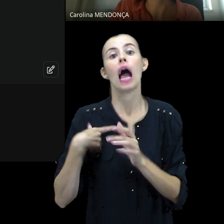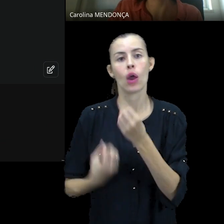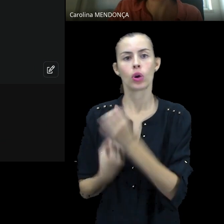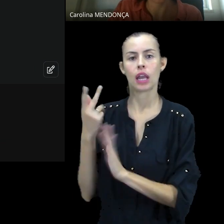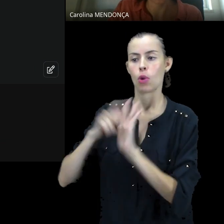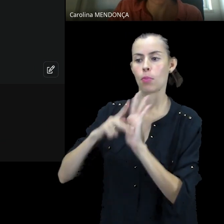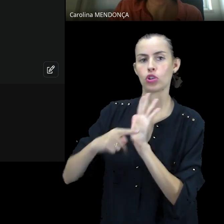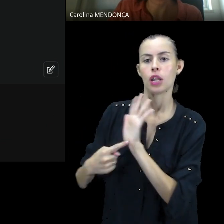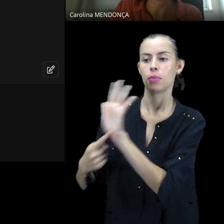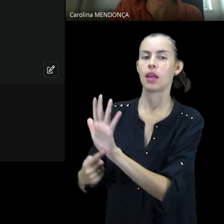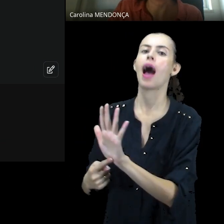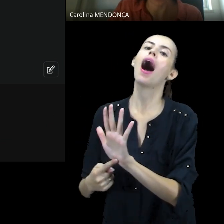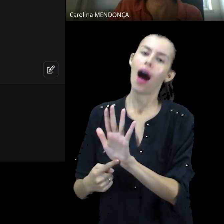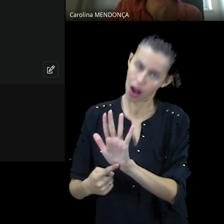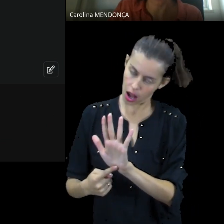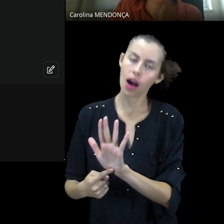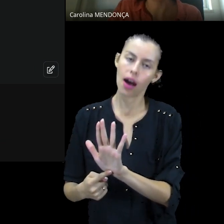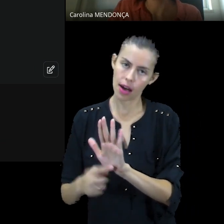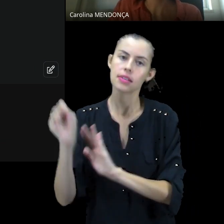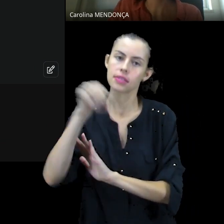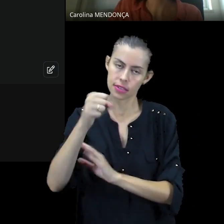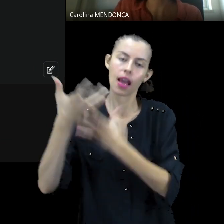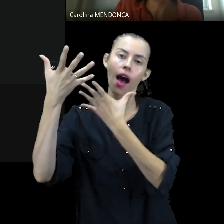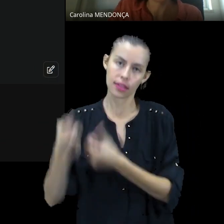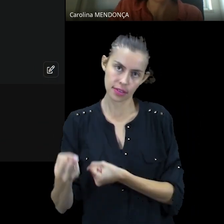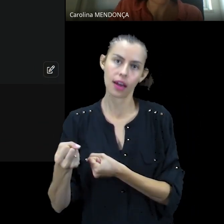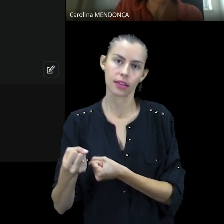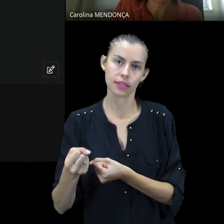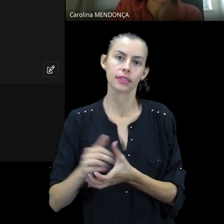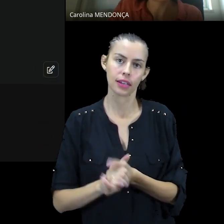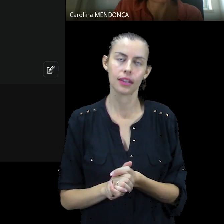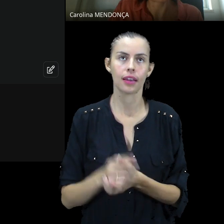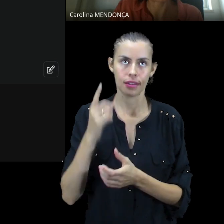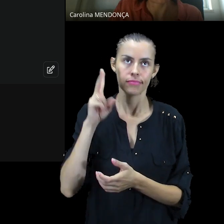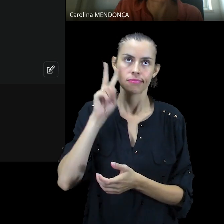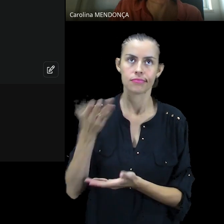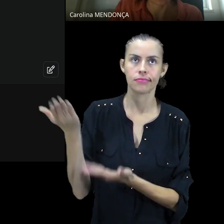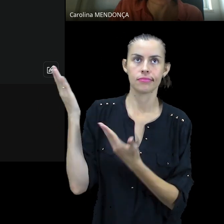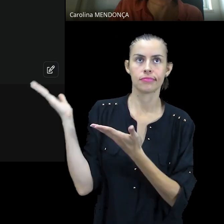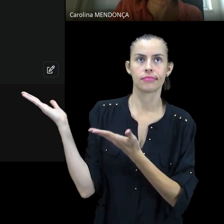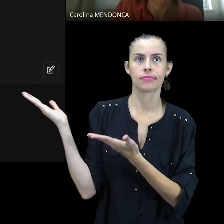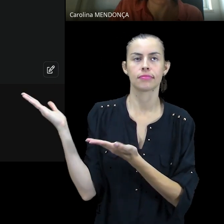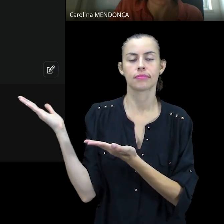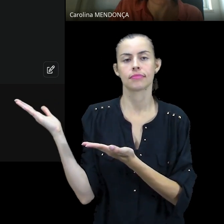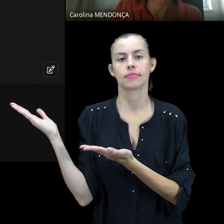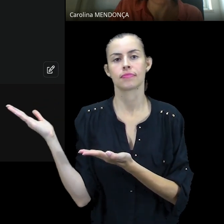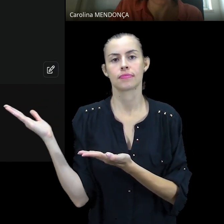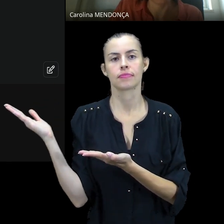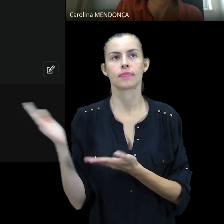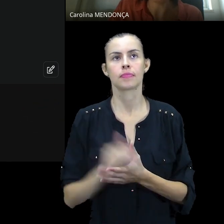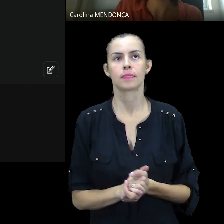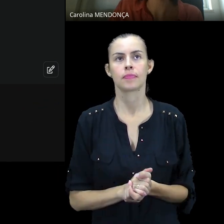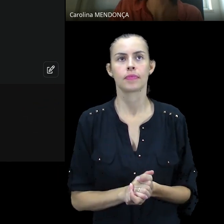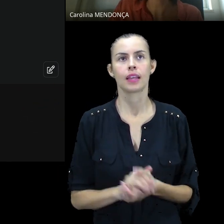a valorização das áreas prioritárias, que eu tinha lido anteriormente, e o fomento à oferta das ACCS, que eu vou falar aqui mais para